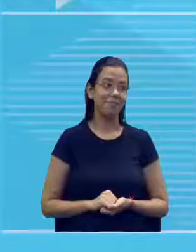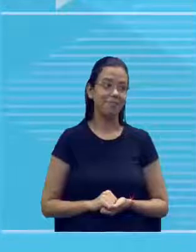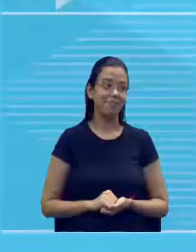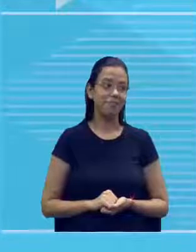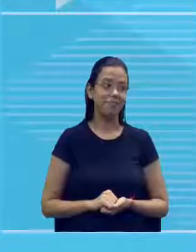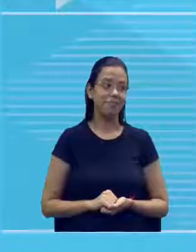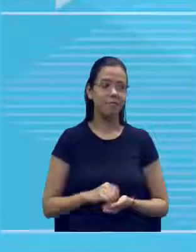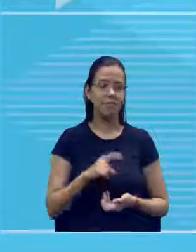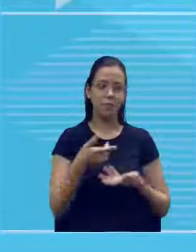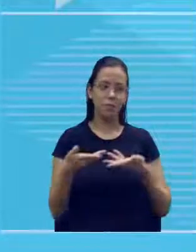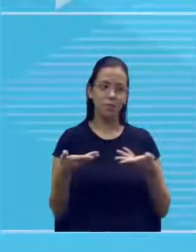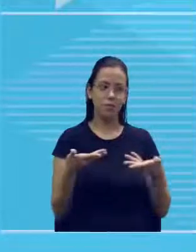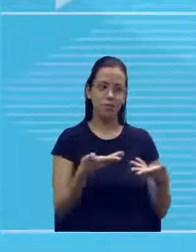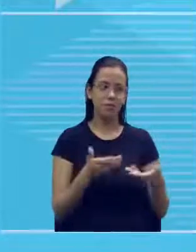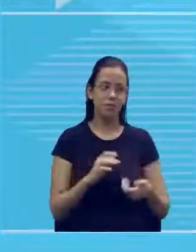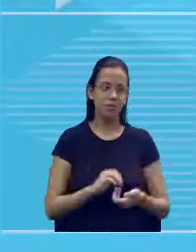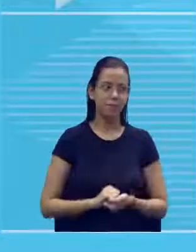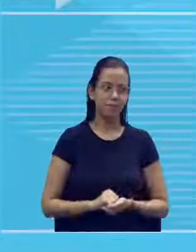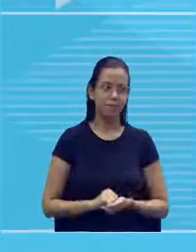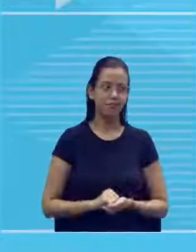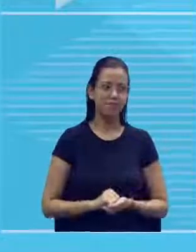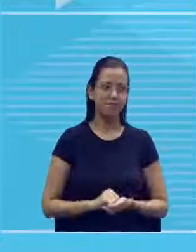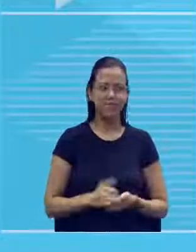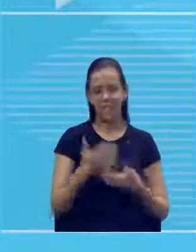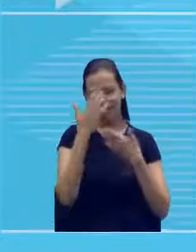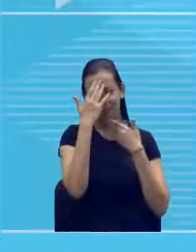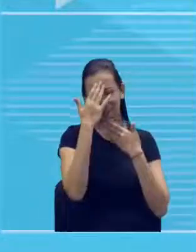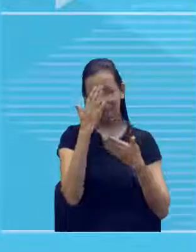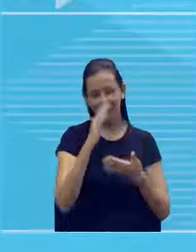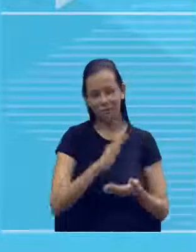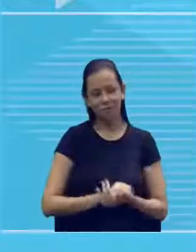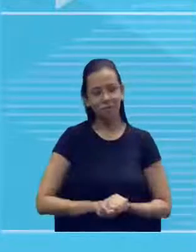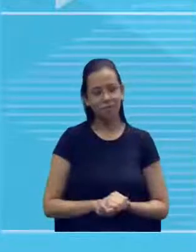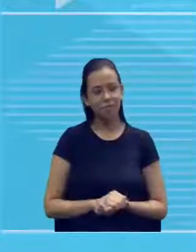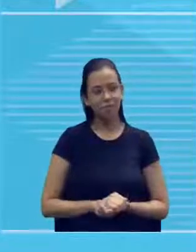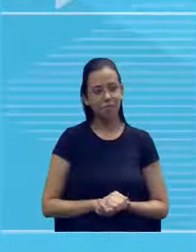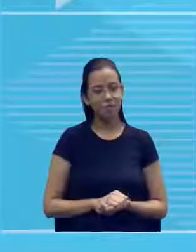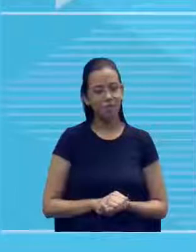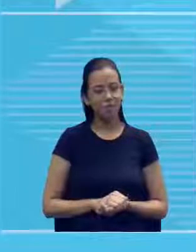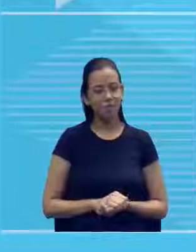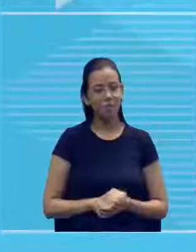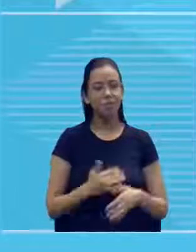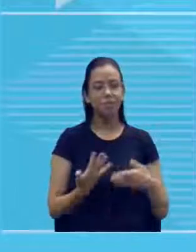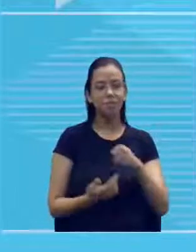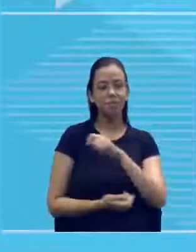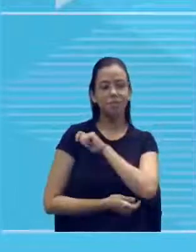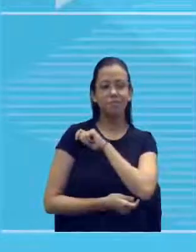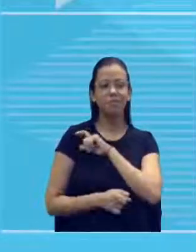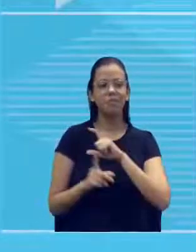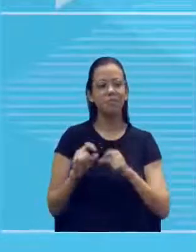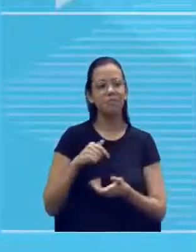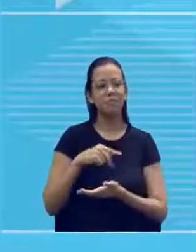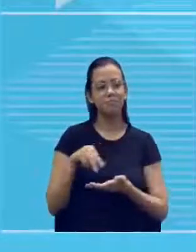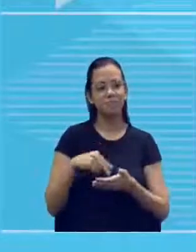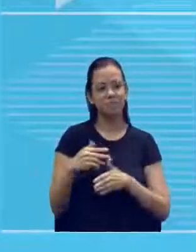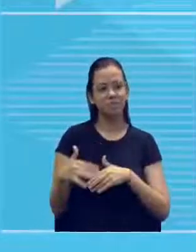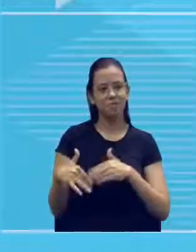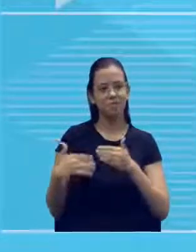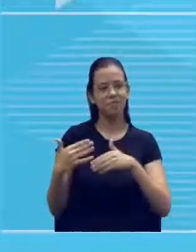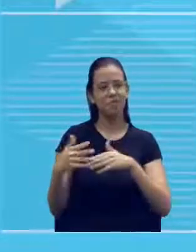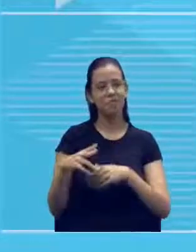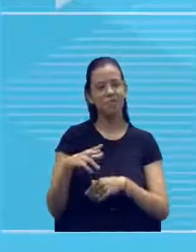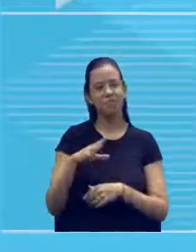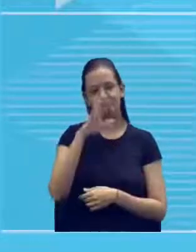tu fica perto de mim. É, convidar. Então, gente, a dança se desenvolve